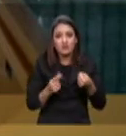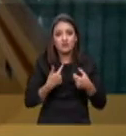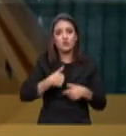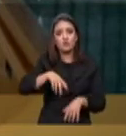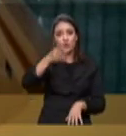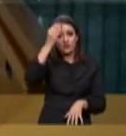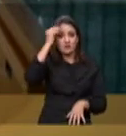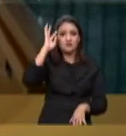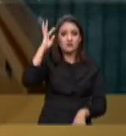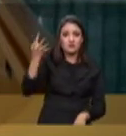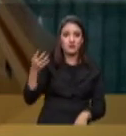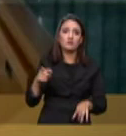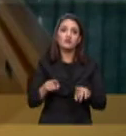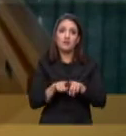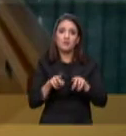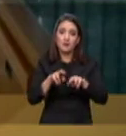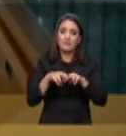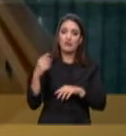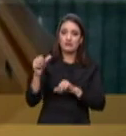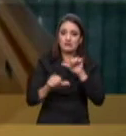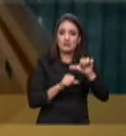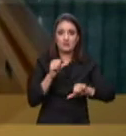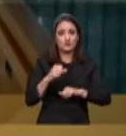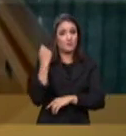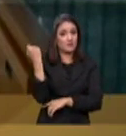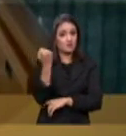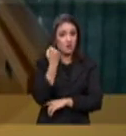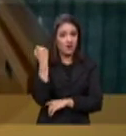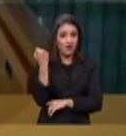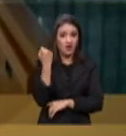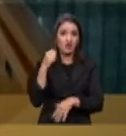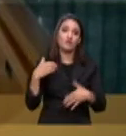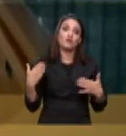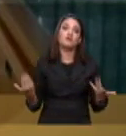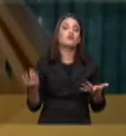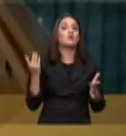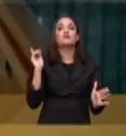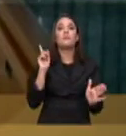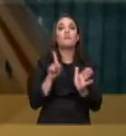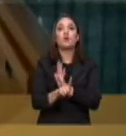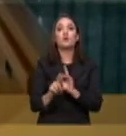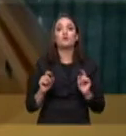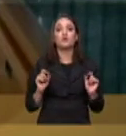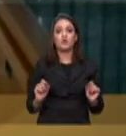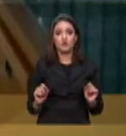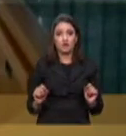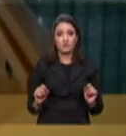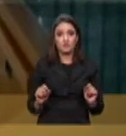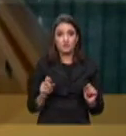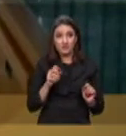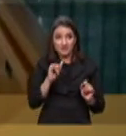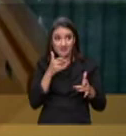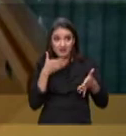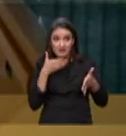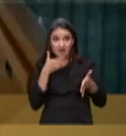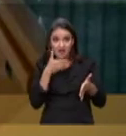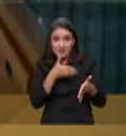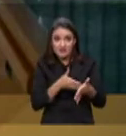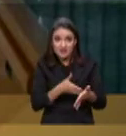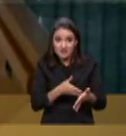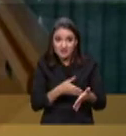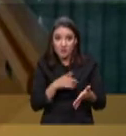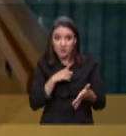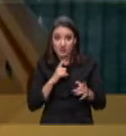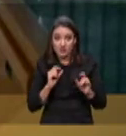dispositivos, diante desta grande transformação. A pergunta que se pôs, portanto, é se a restrição